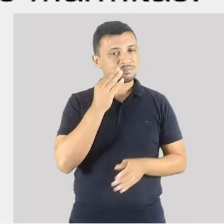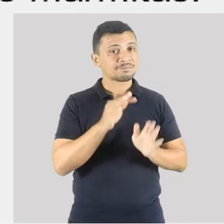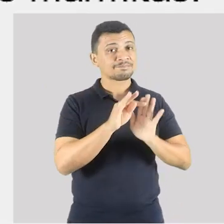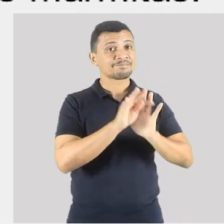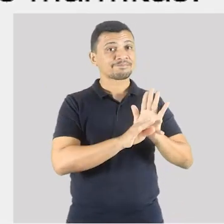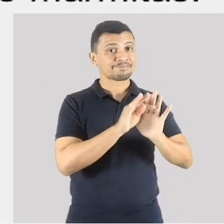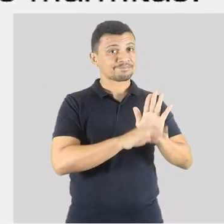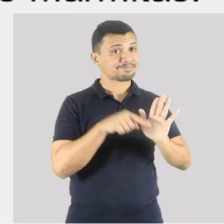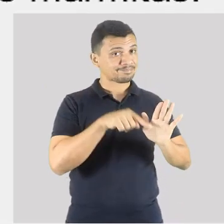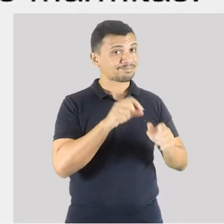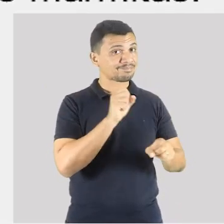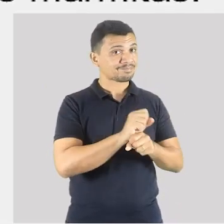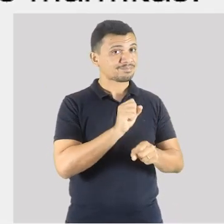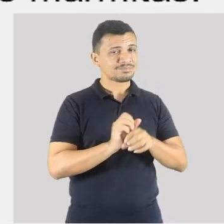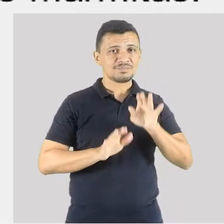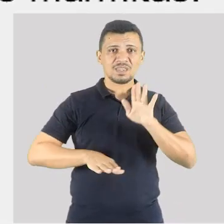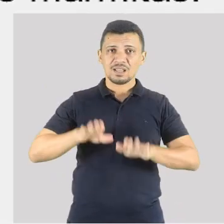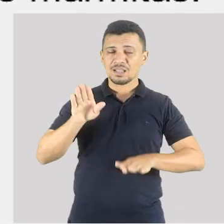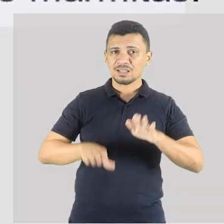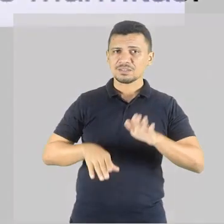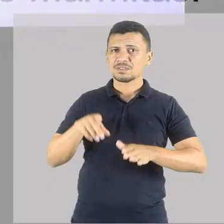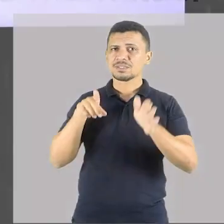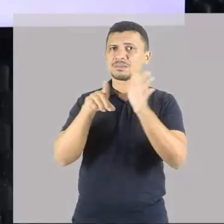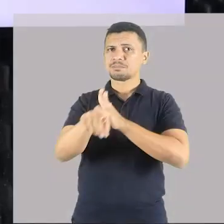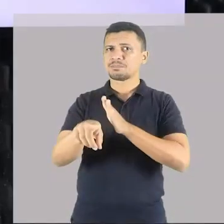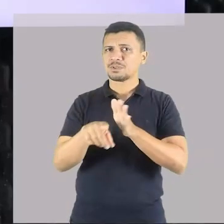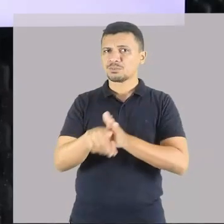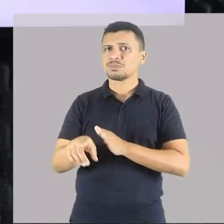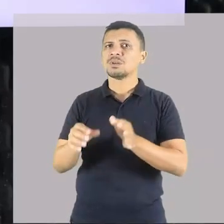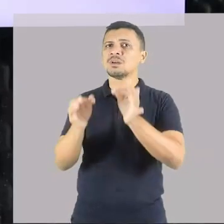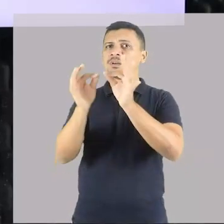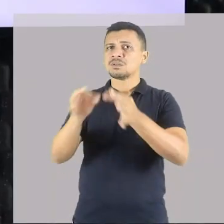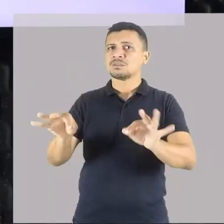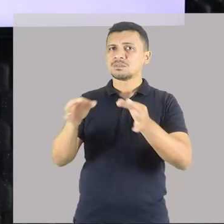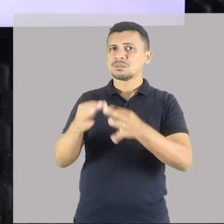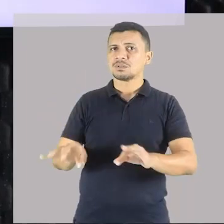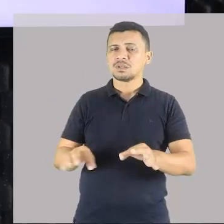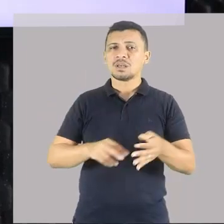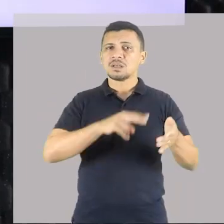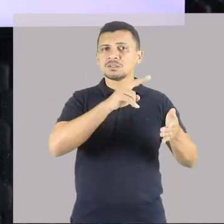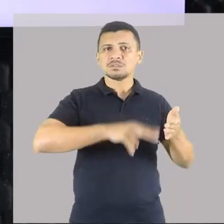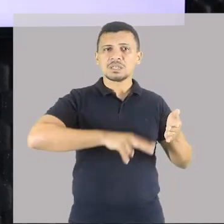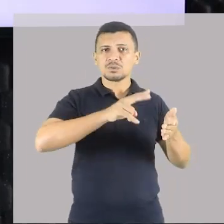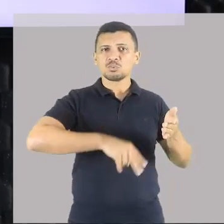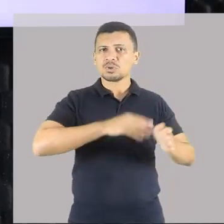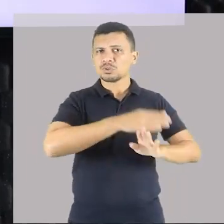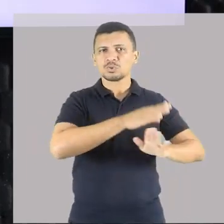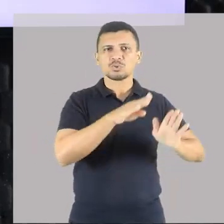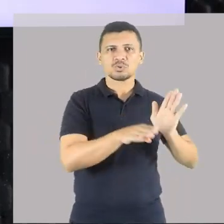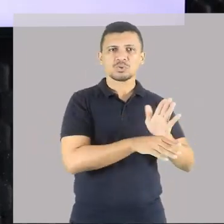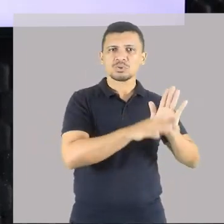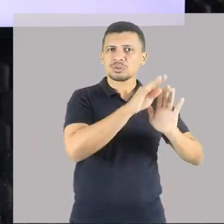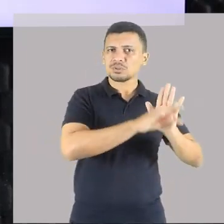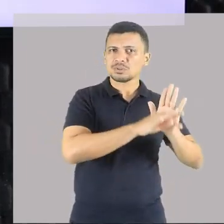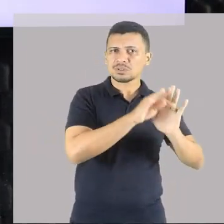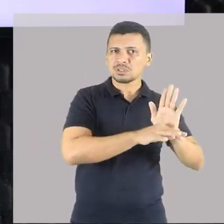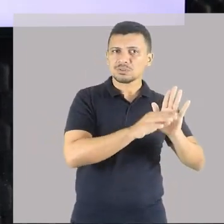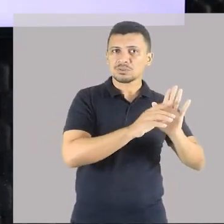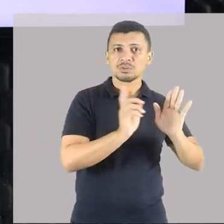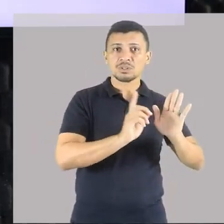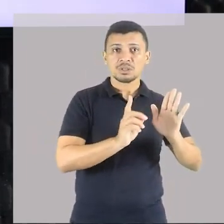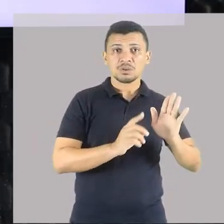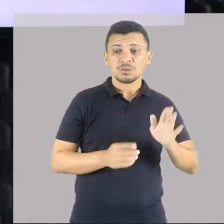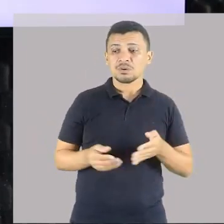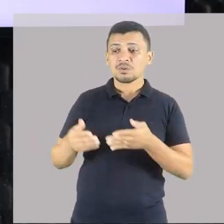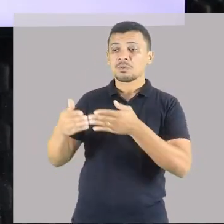a questão, porque às vezes, questões de análise sintática, você não precisa fazer a leitura do texto completo. Você vai diretamente naquele